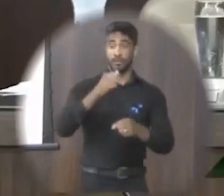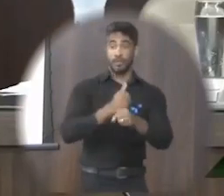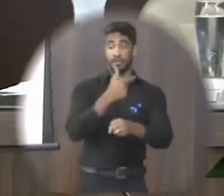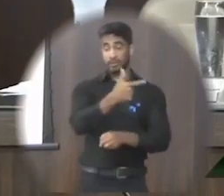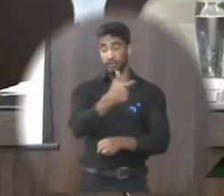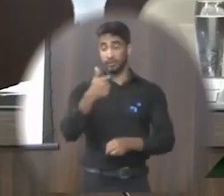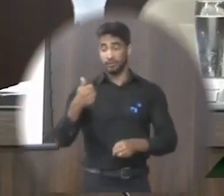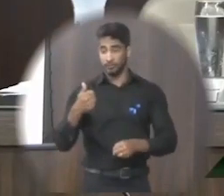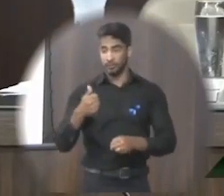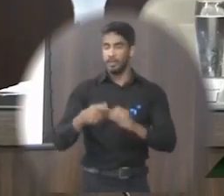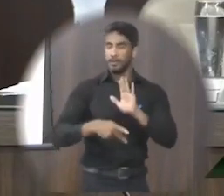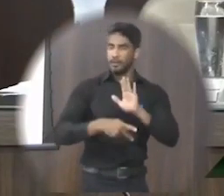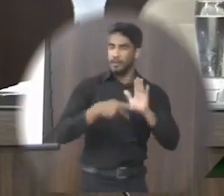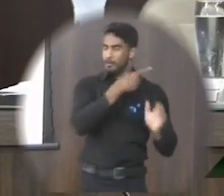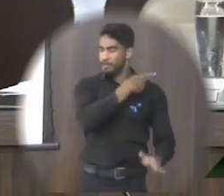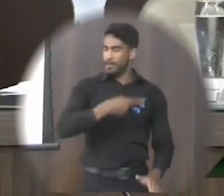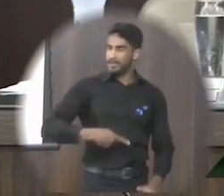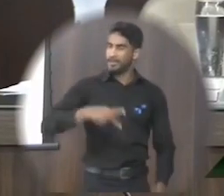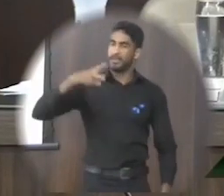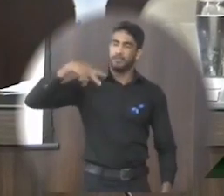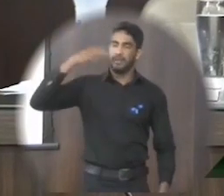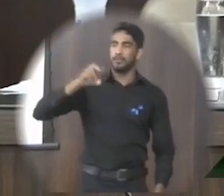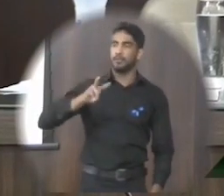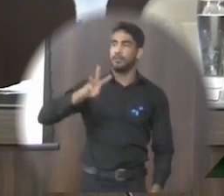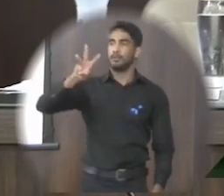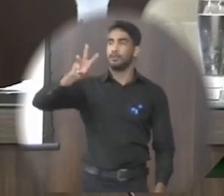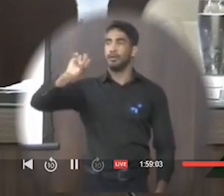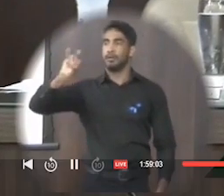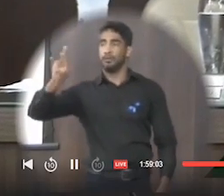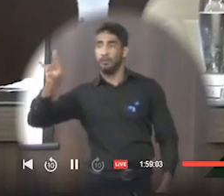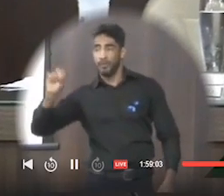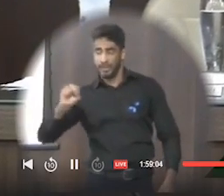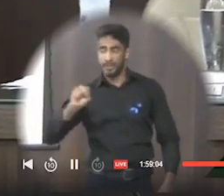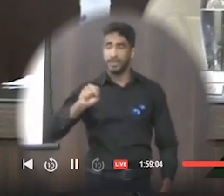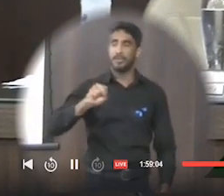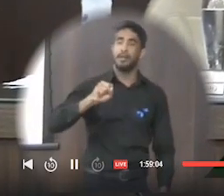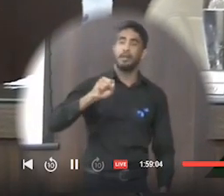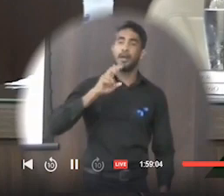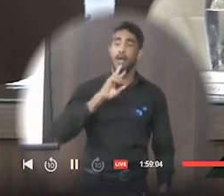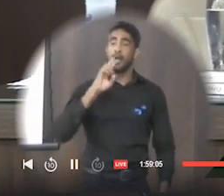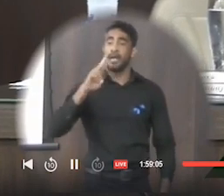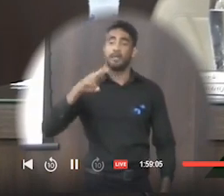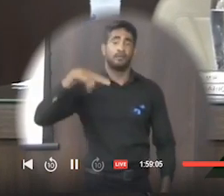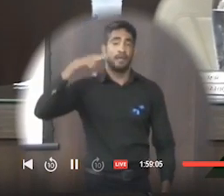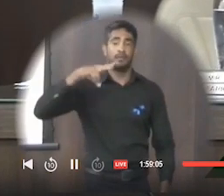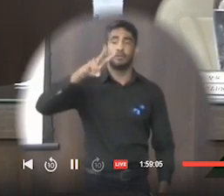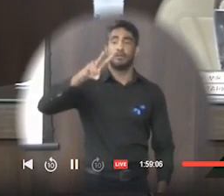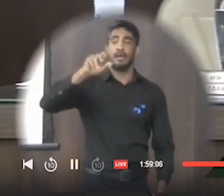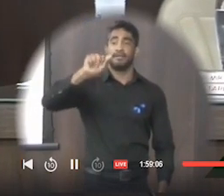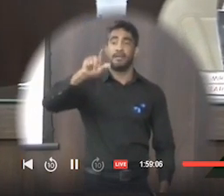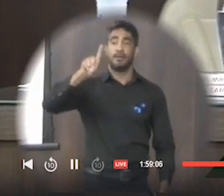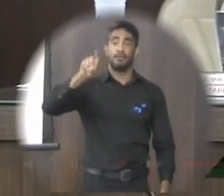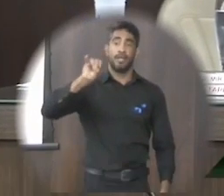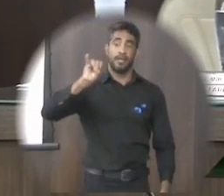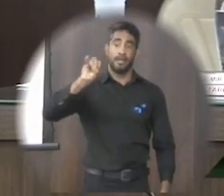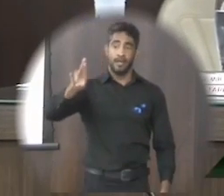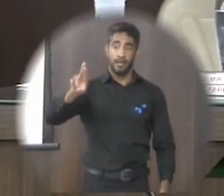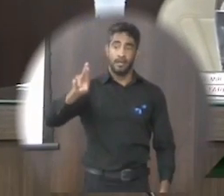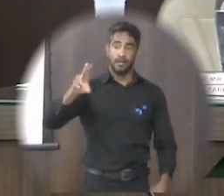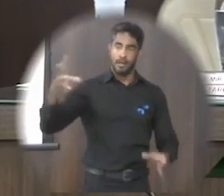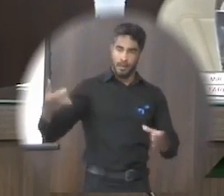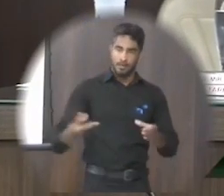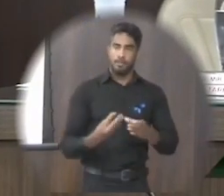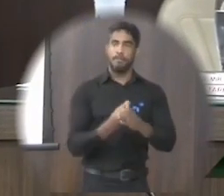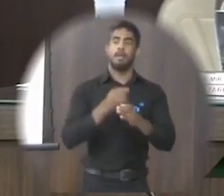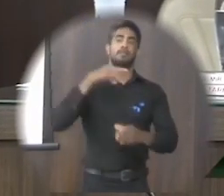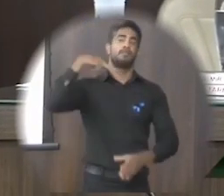de 2021. Presidente, é o vereador Willis Carlos Lopes. Relator, o vereador Valdeir dos Santos Silva. Membro, o